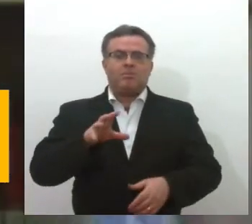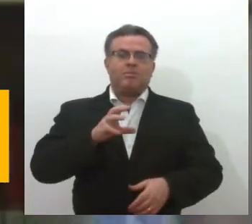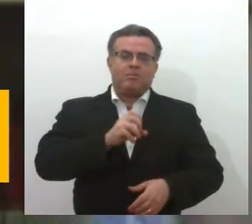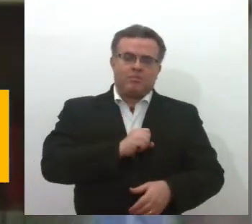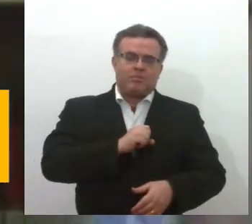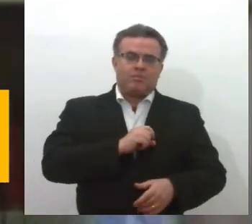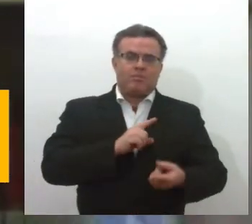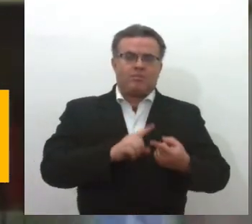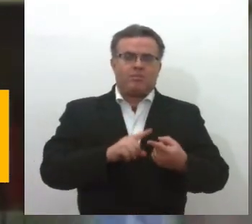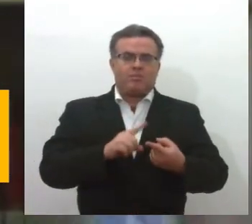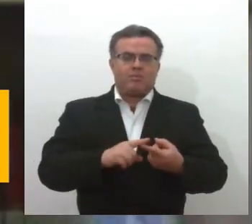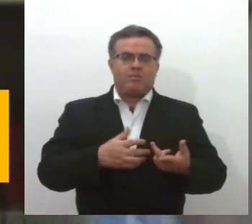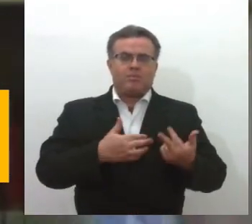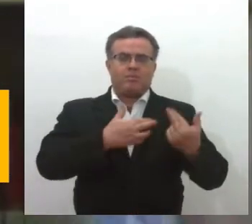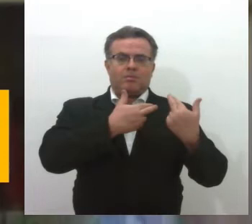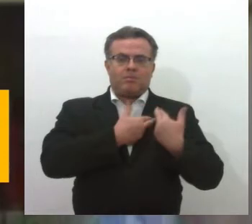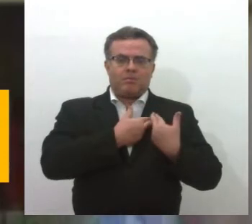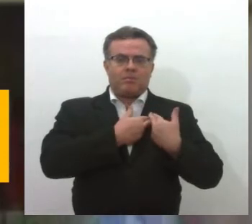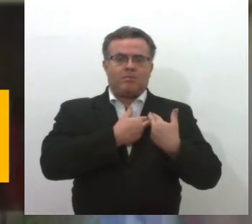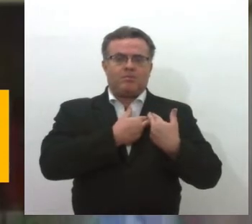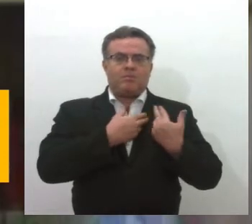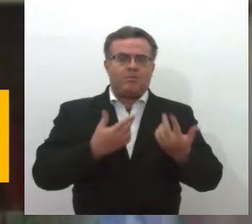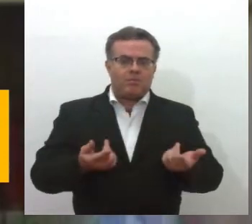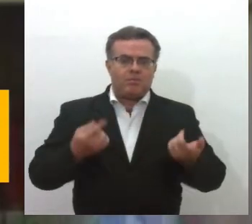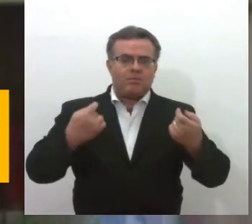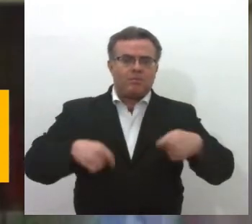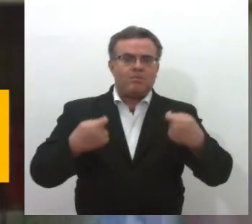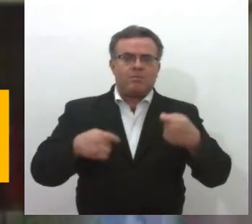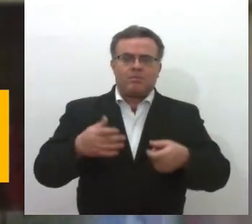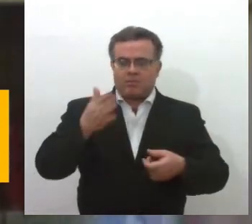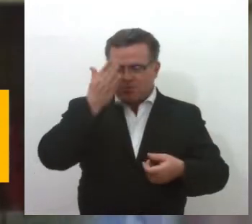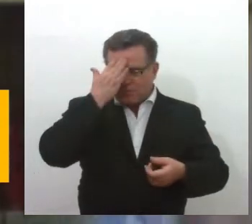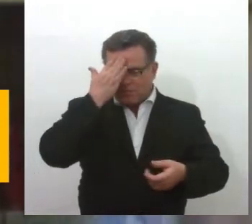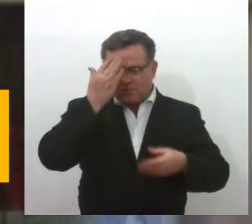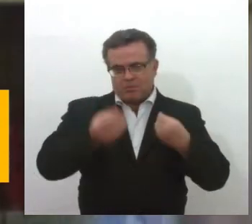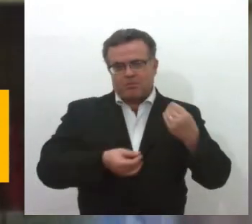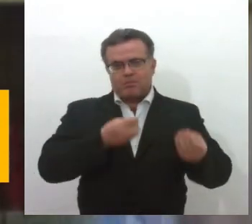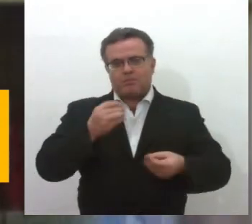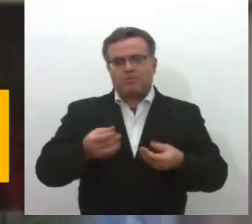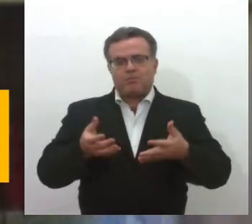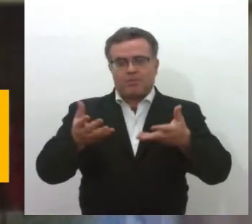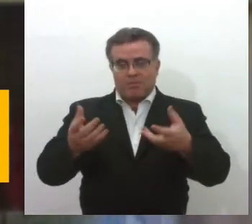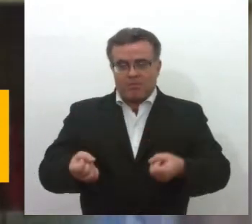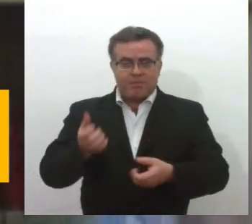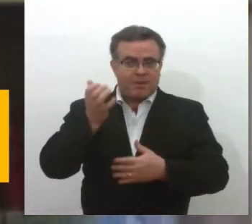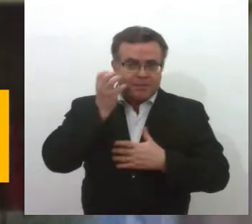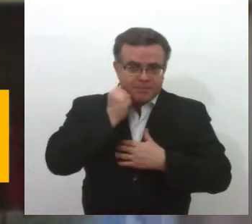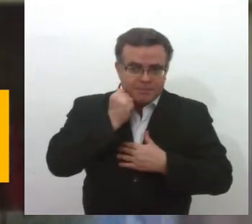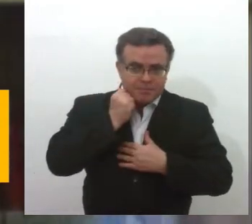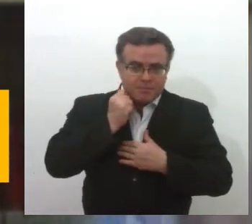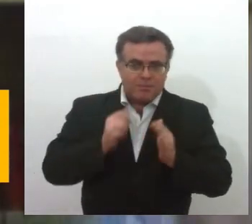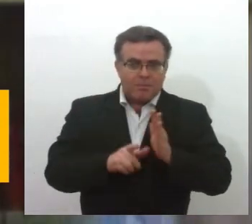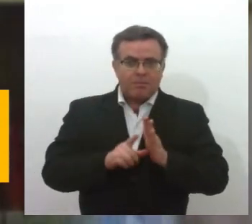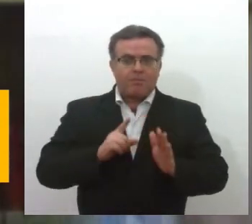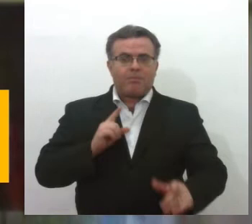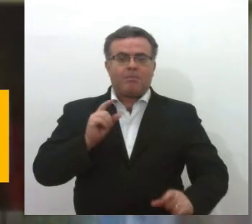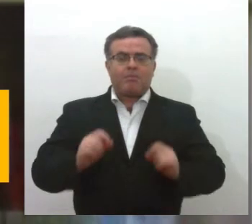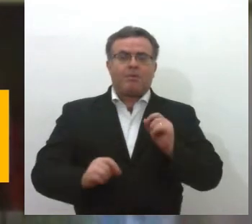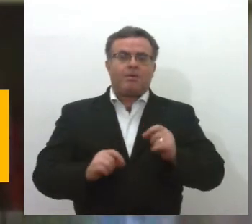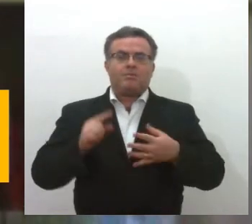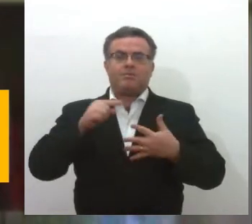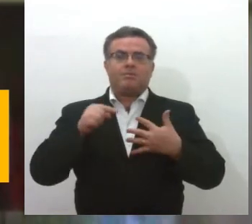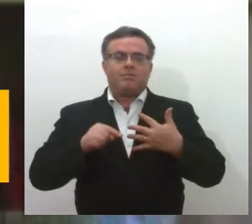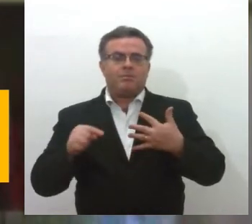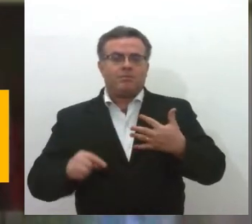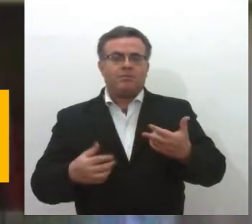é responsabilidade. É preciso que se entenda que quem vai adotar um animal de estimação terá uma série de obrigações